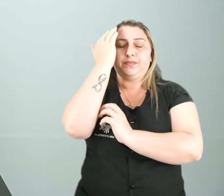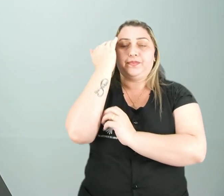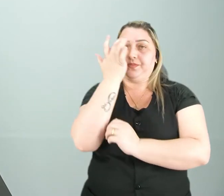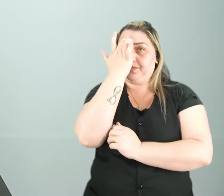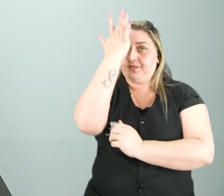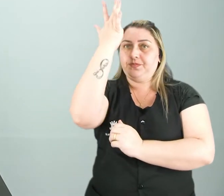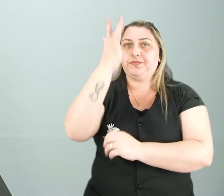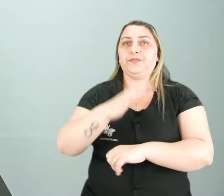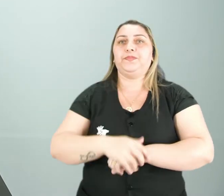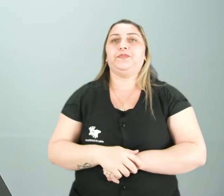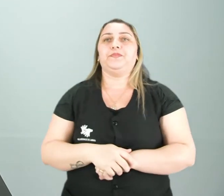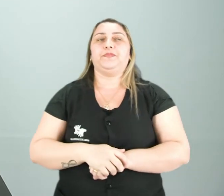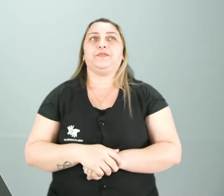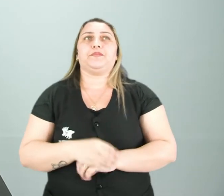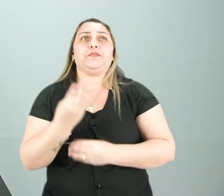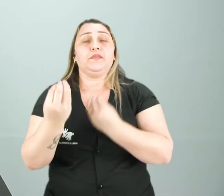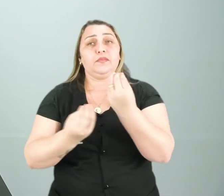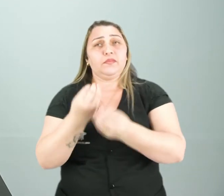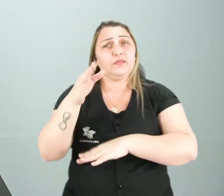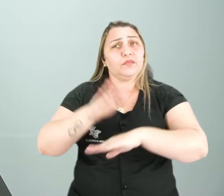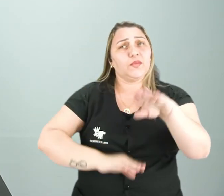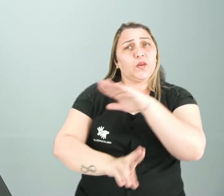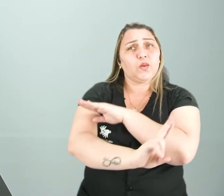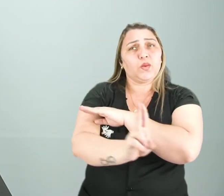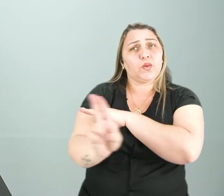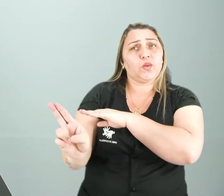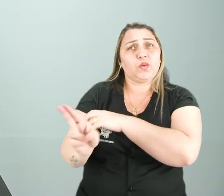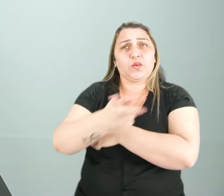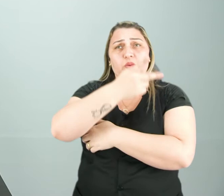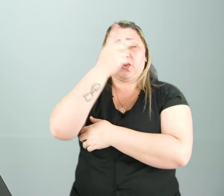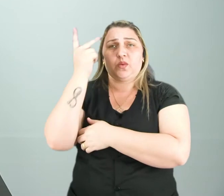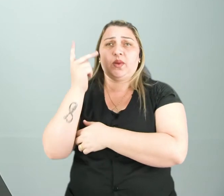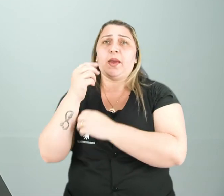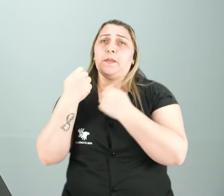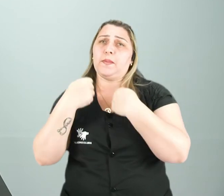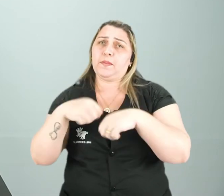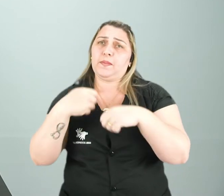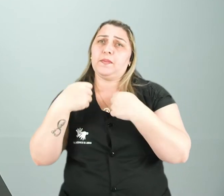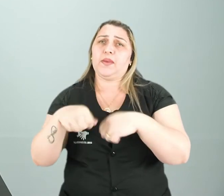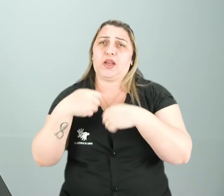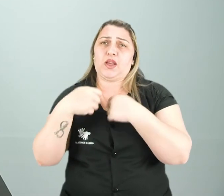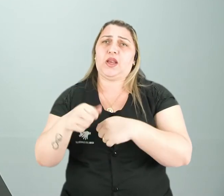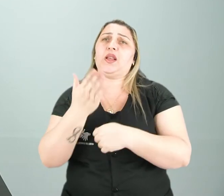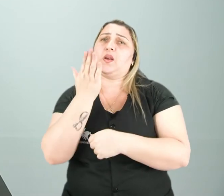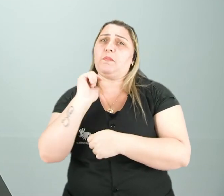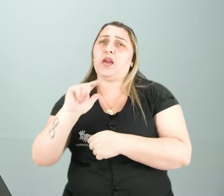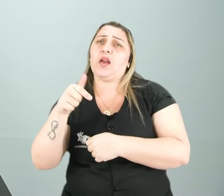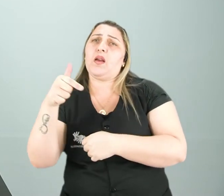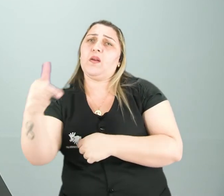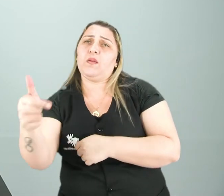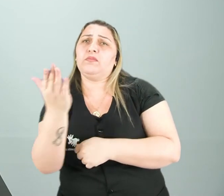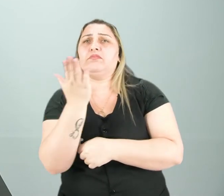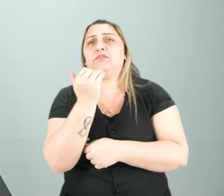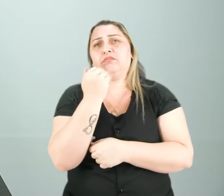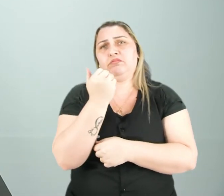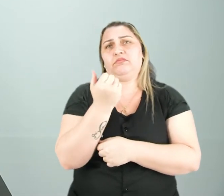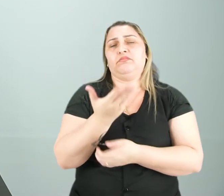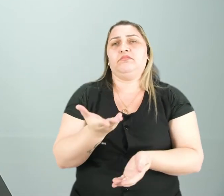é fácil. Como são chamados os seres vivos que dependem de outro ser vivo para se